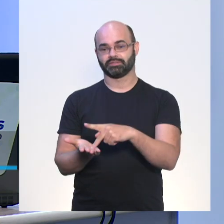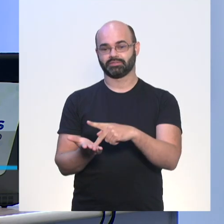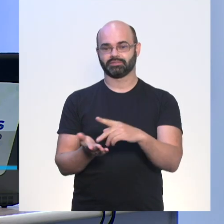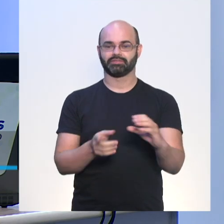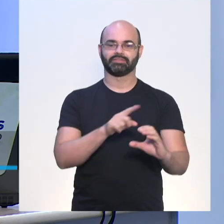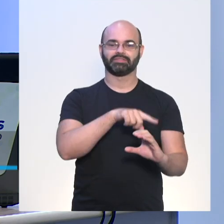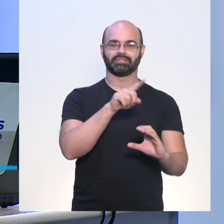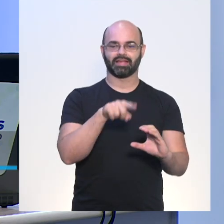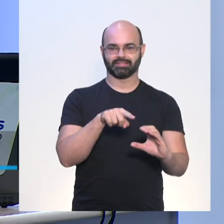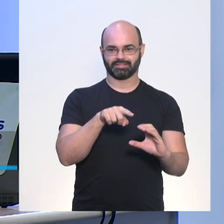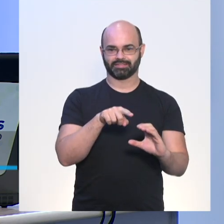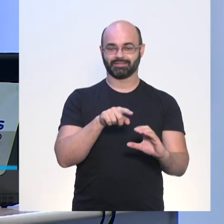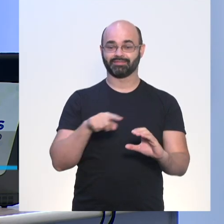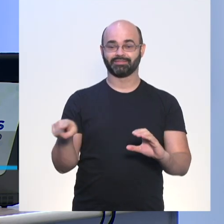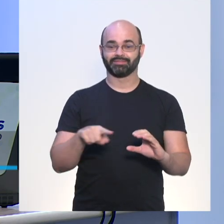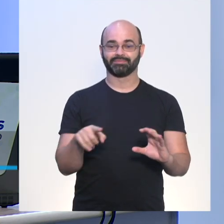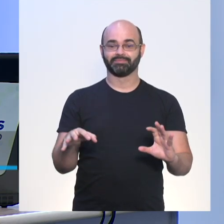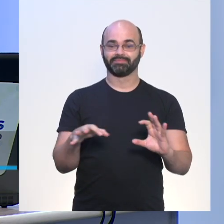ciência fosse